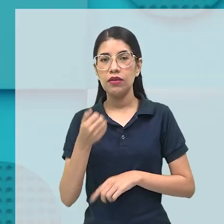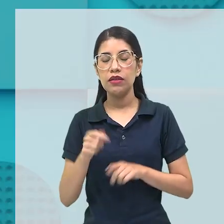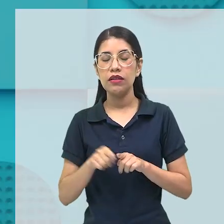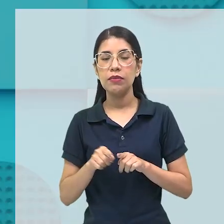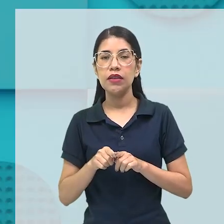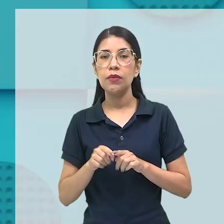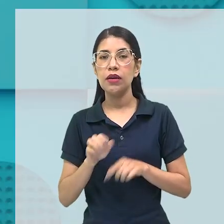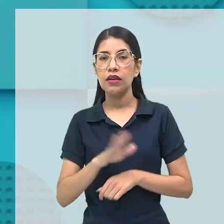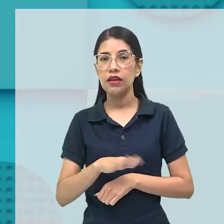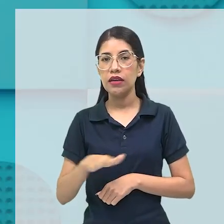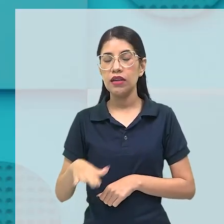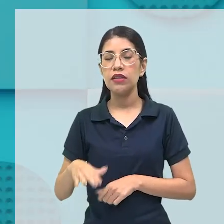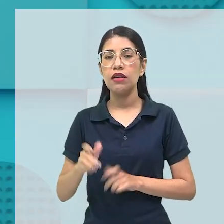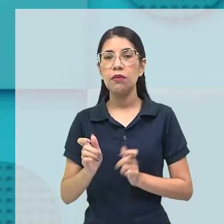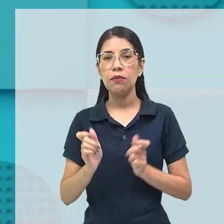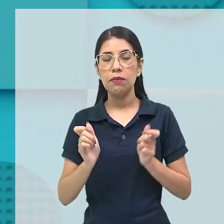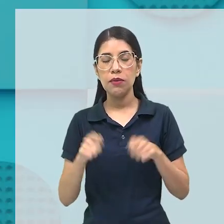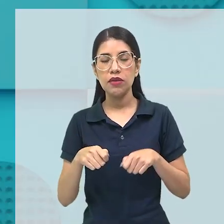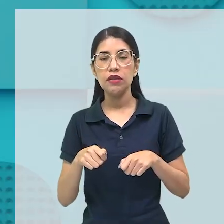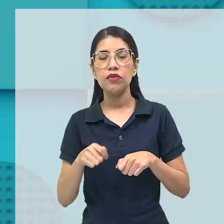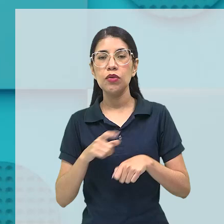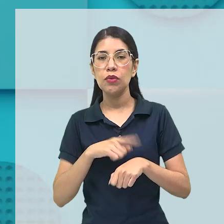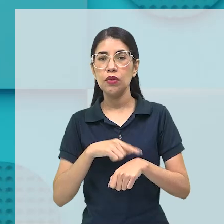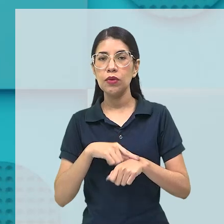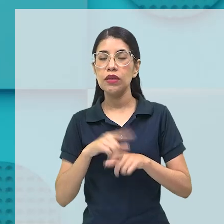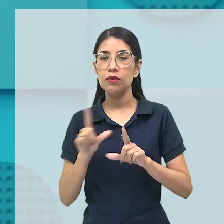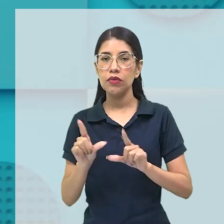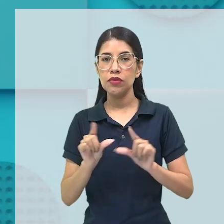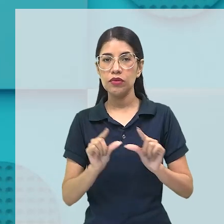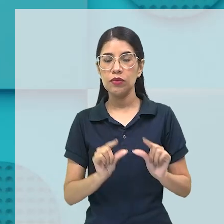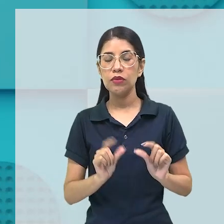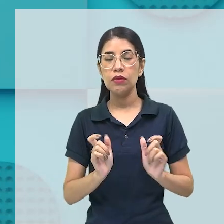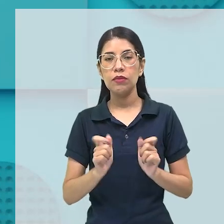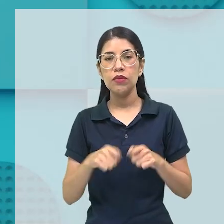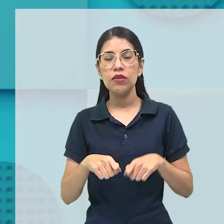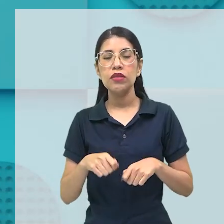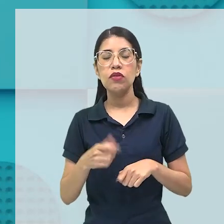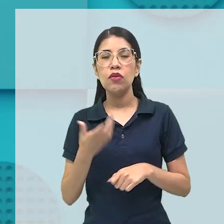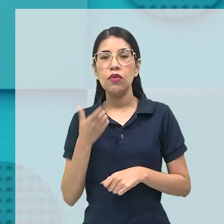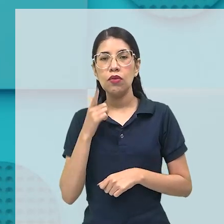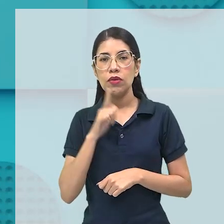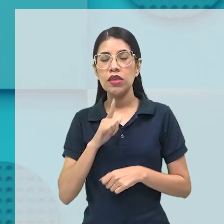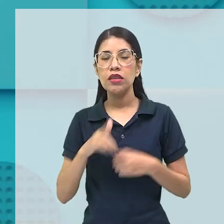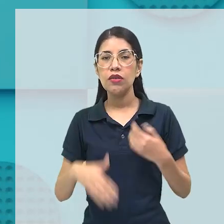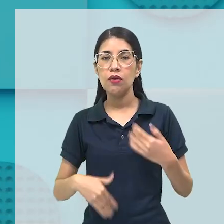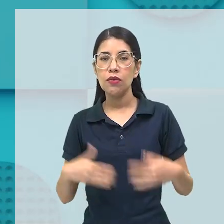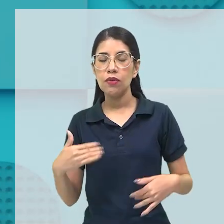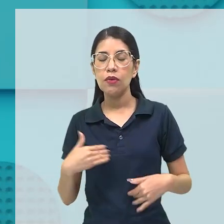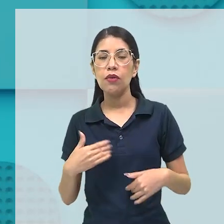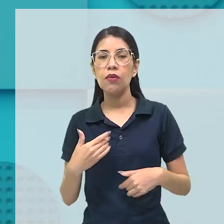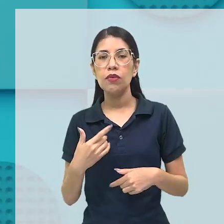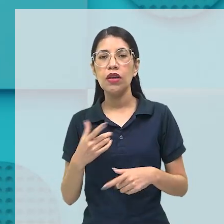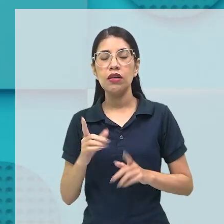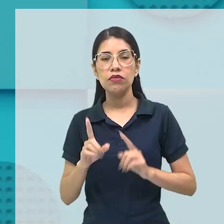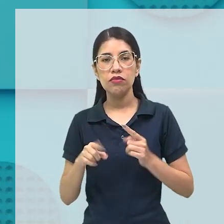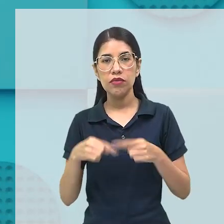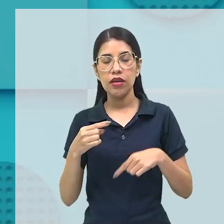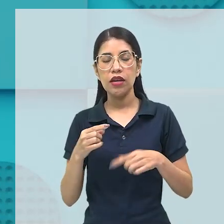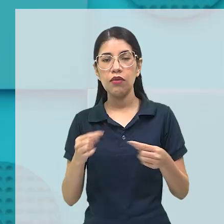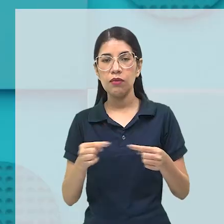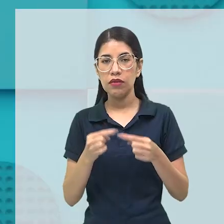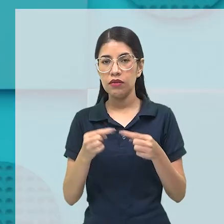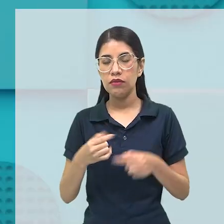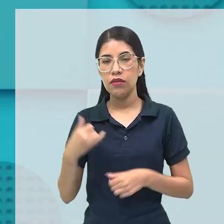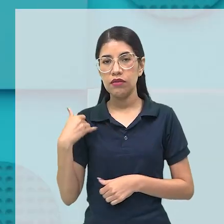diminuição desse tempo, para que possa acompanhar a sua própria limitação relacionada à faixa